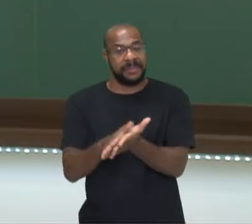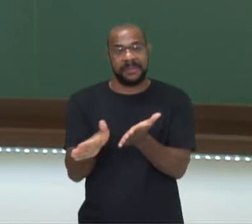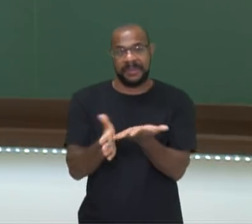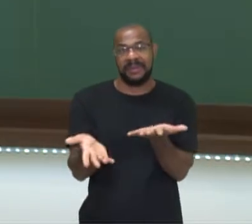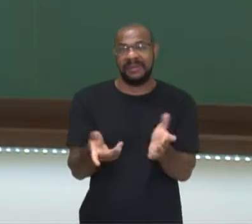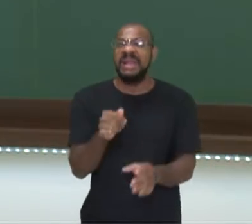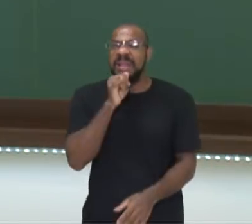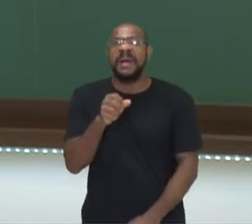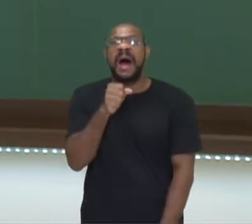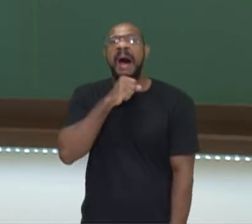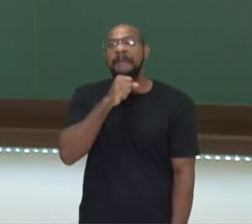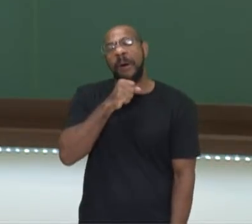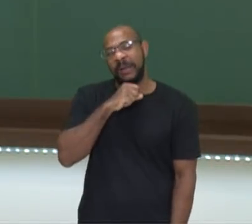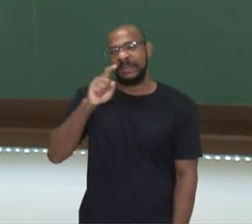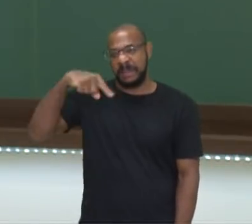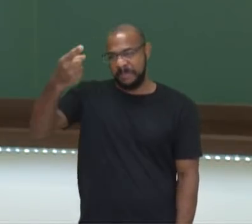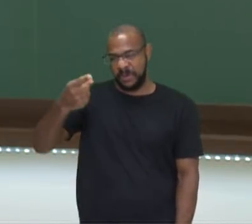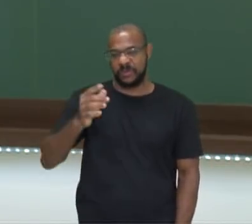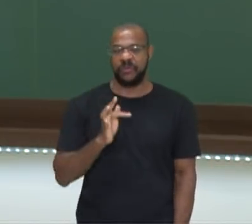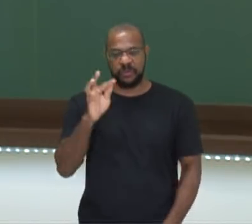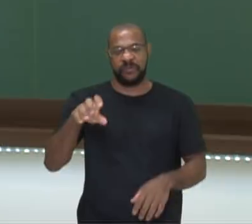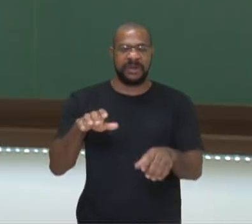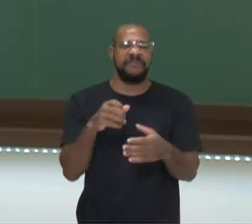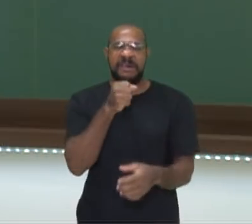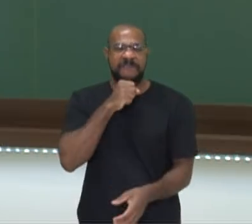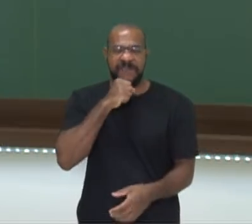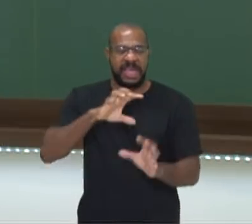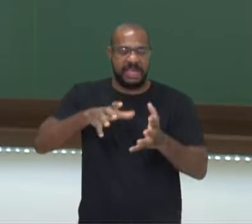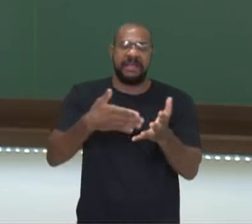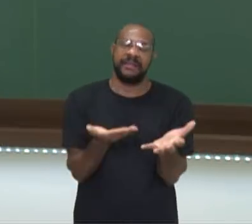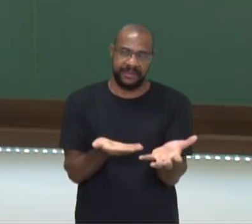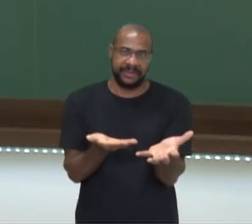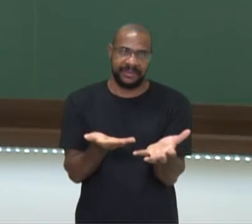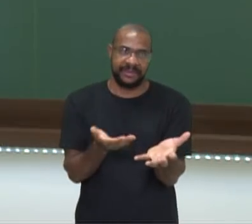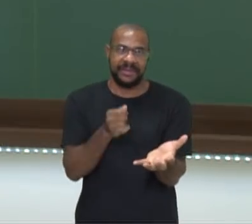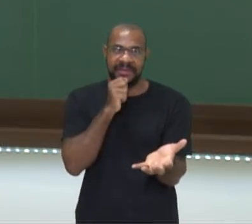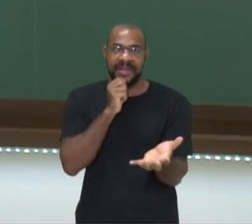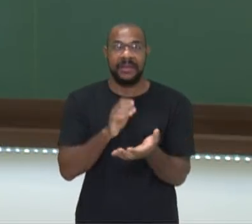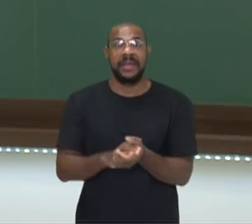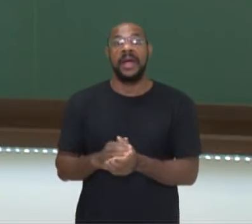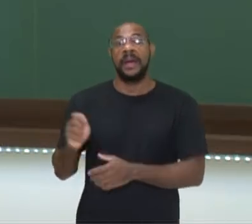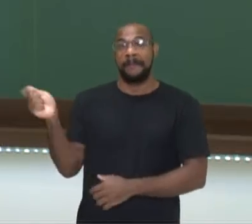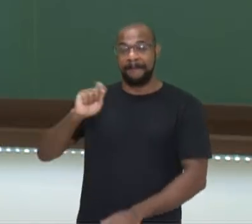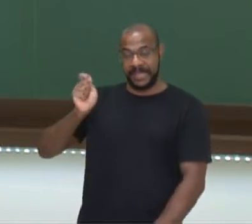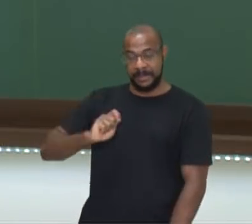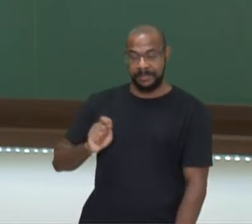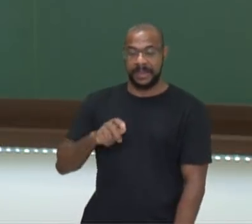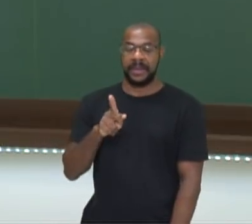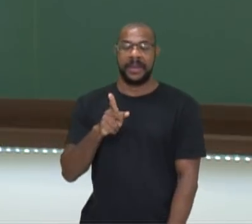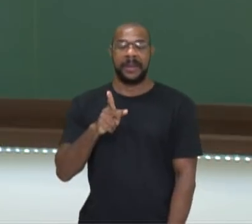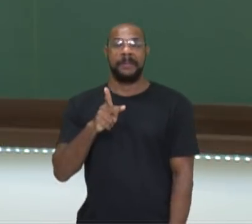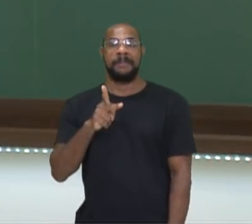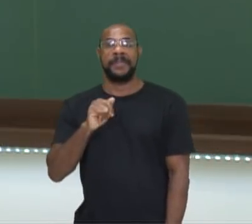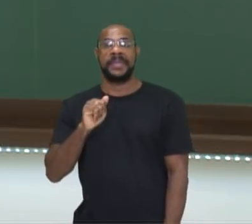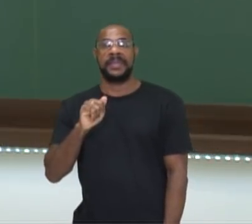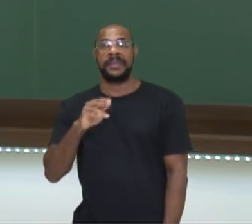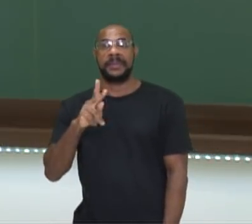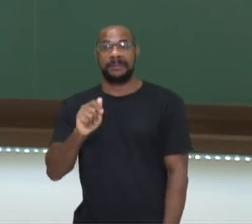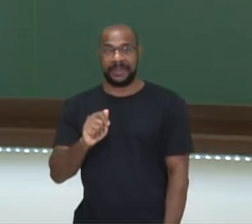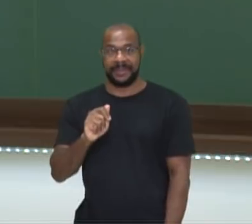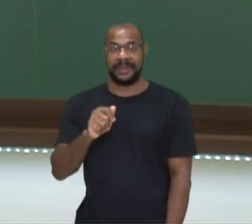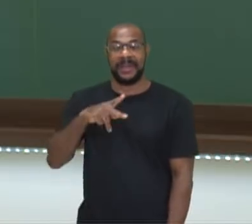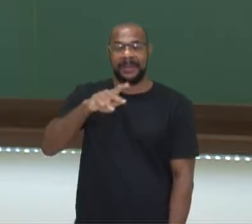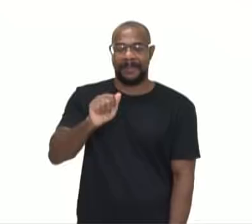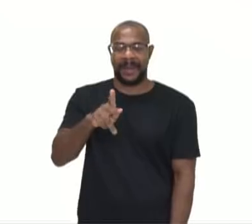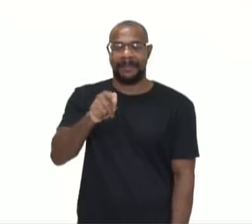fica velha? Fica. Um papagaio, que nesse caso não é um animalzinho, é a pipa, não fica velha? Fica.